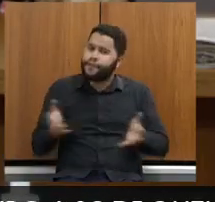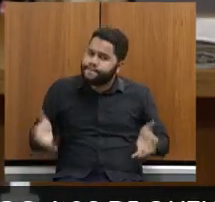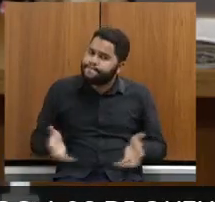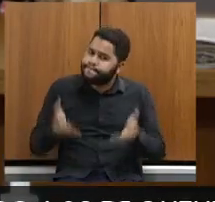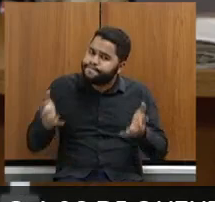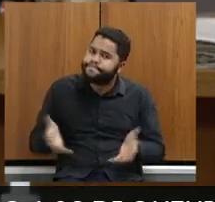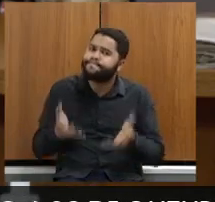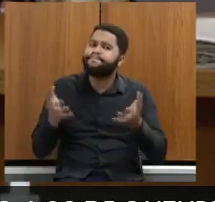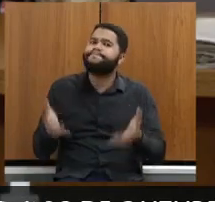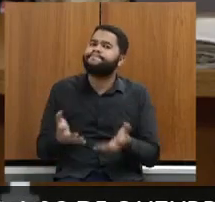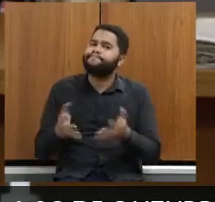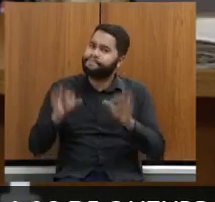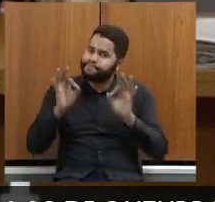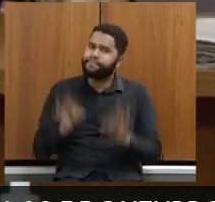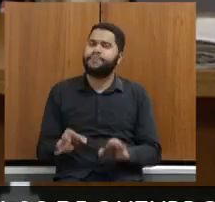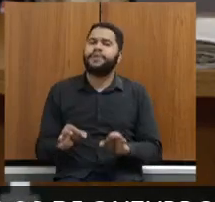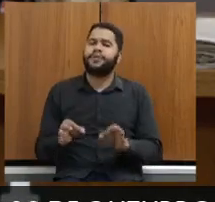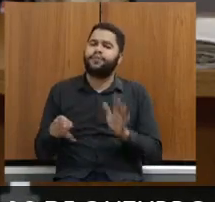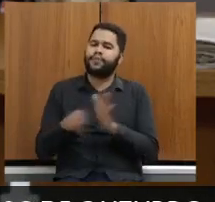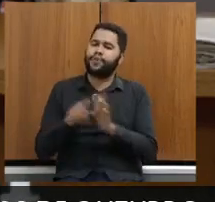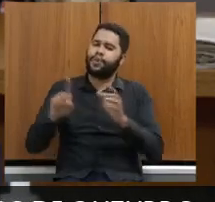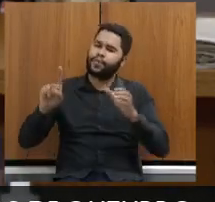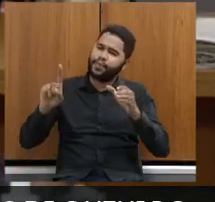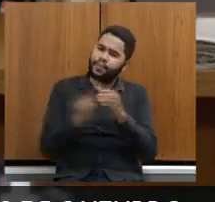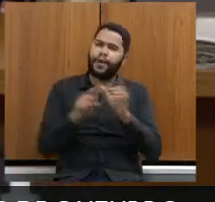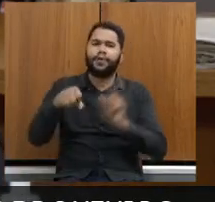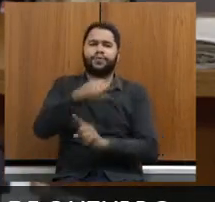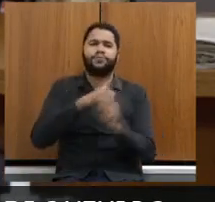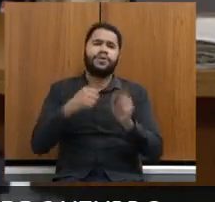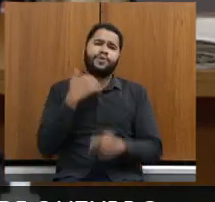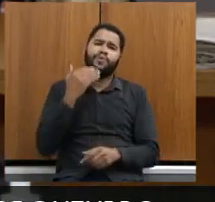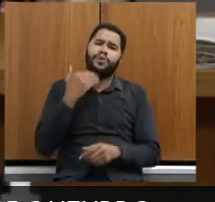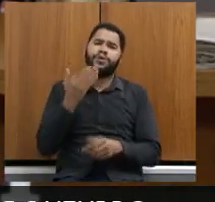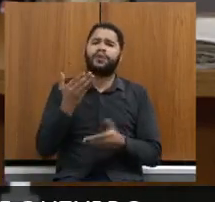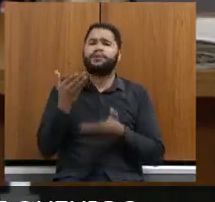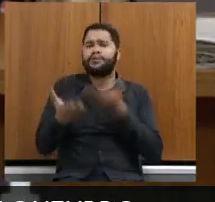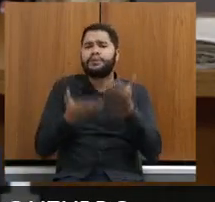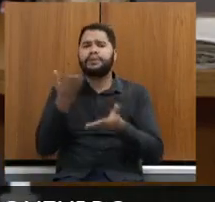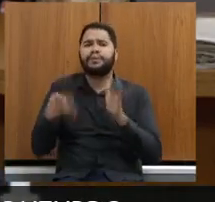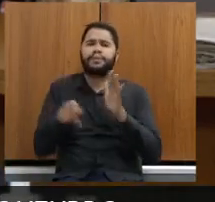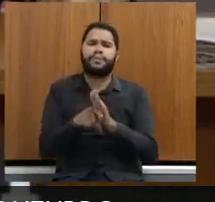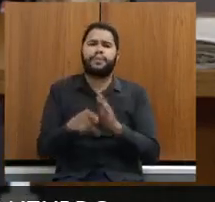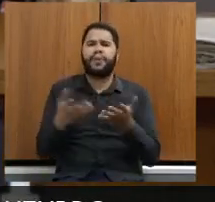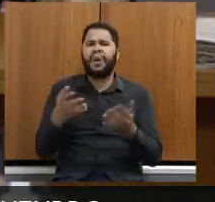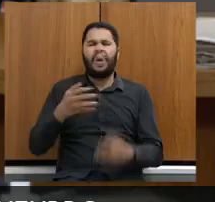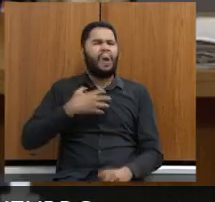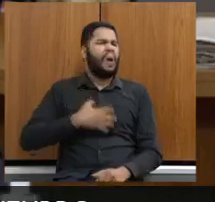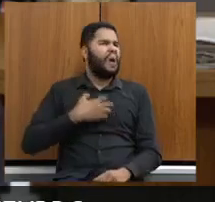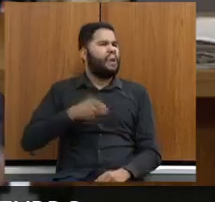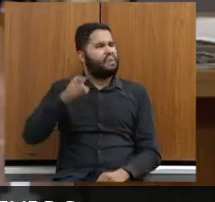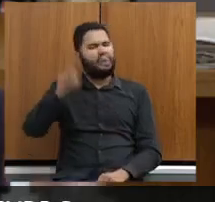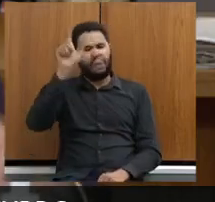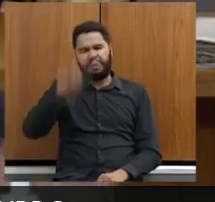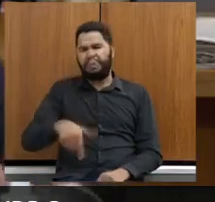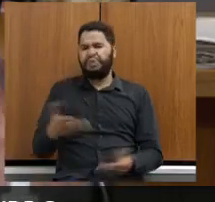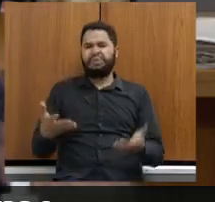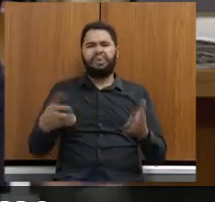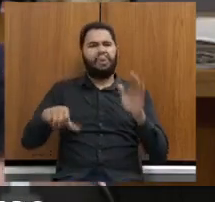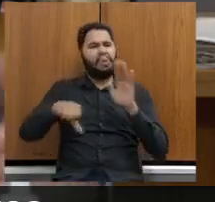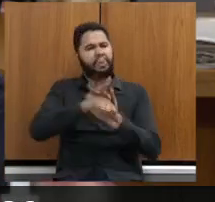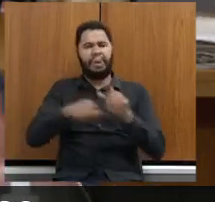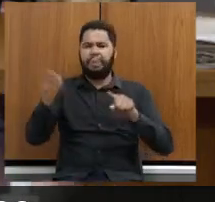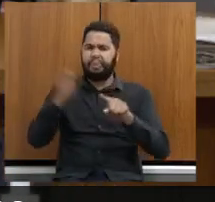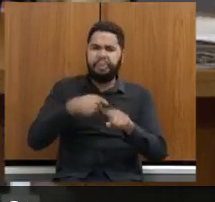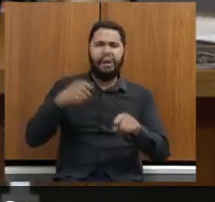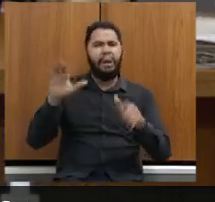investir forte né na ressocialização do preso não adianta tratar ao sistema prisional com raiva aquele camarada praticou crime